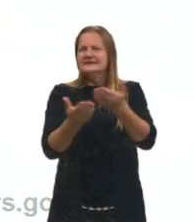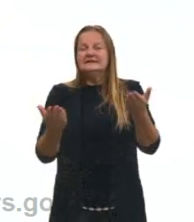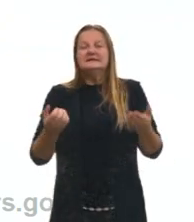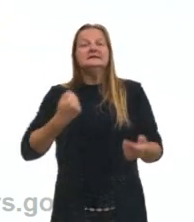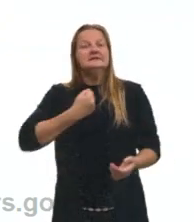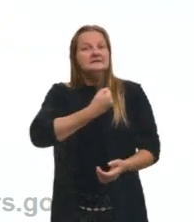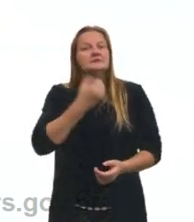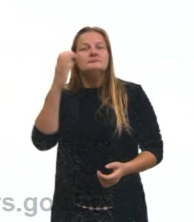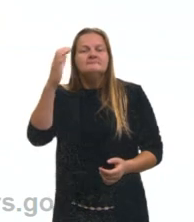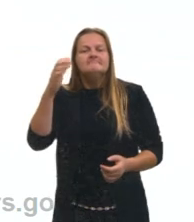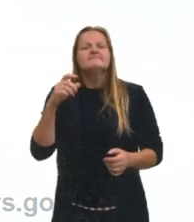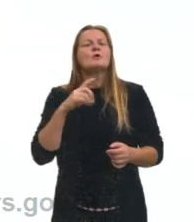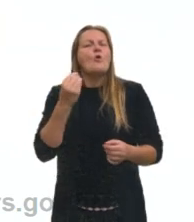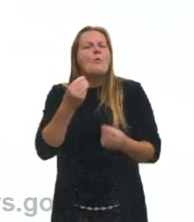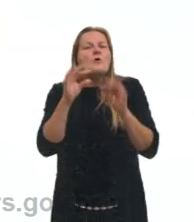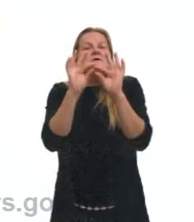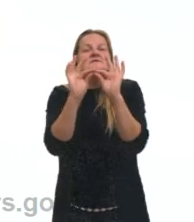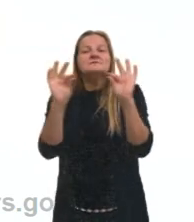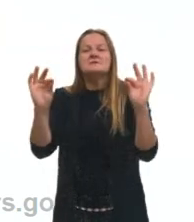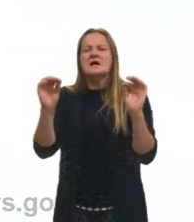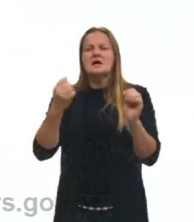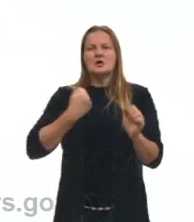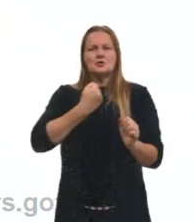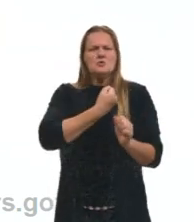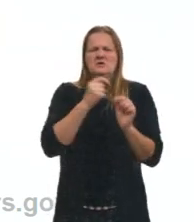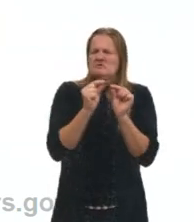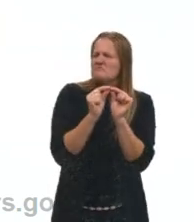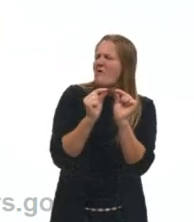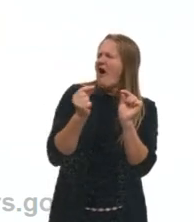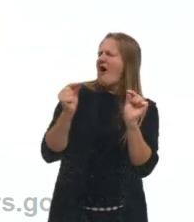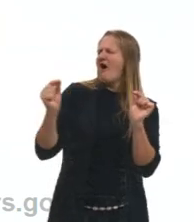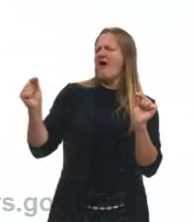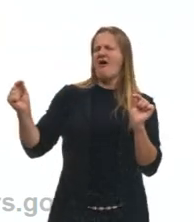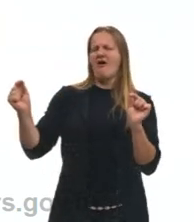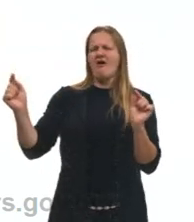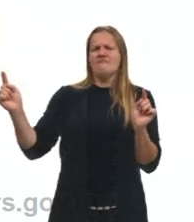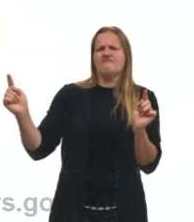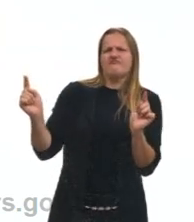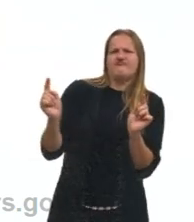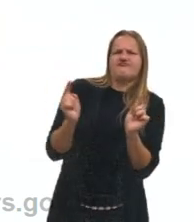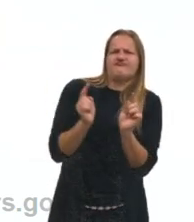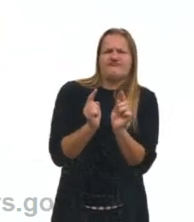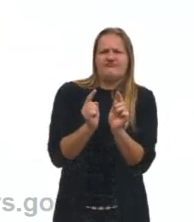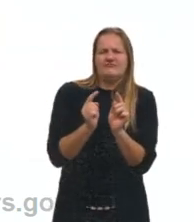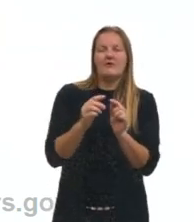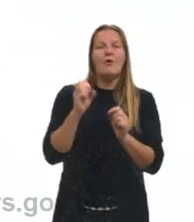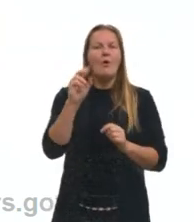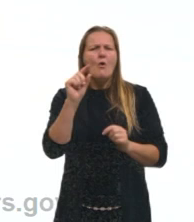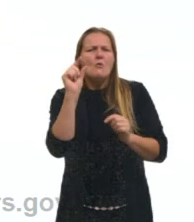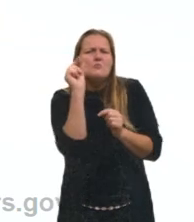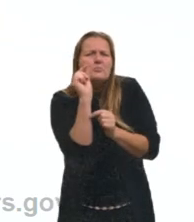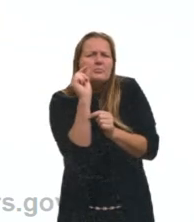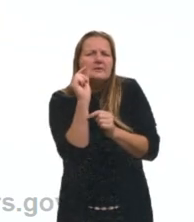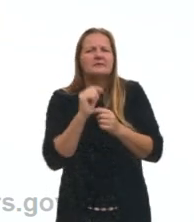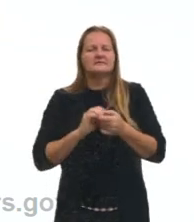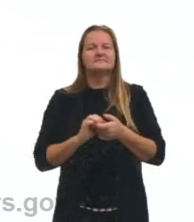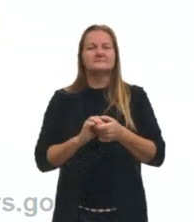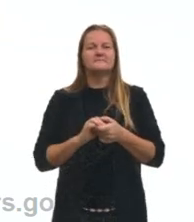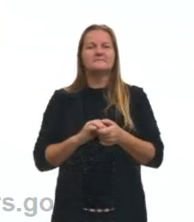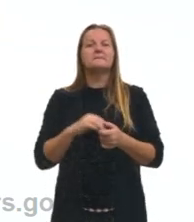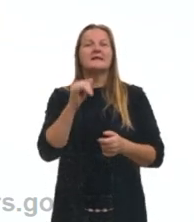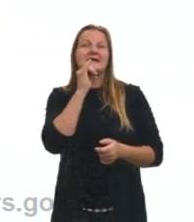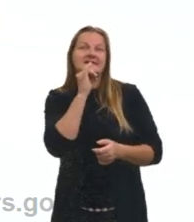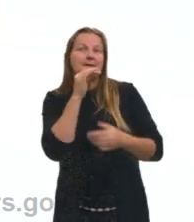é uma forma de simplificar números muito grandes ou pequenos Então a gente tem alguns exemplos